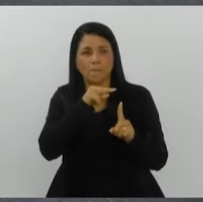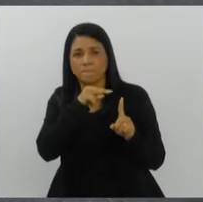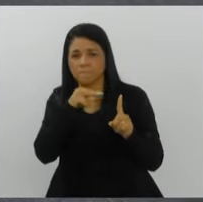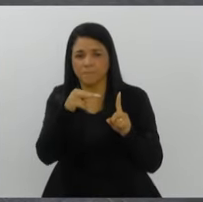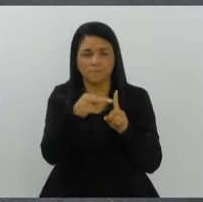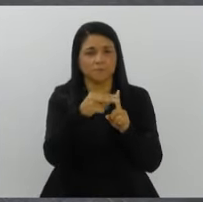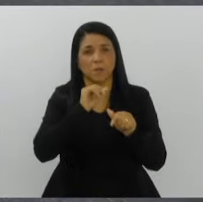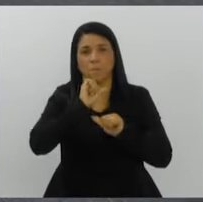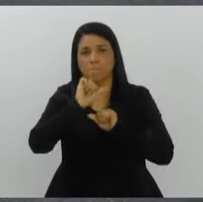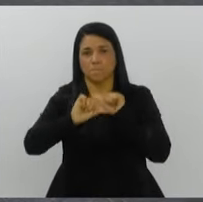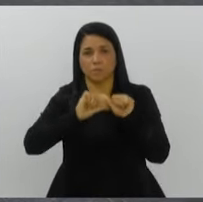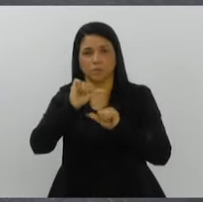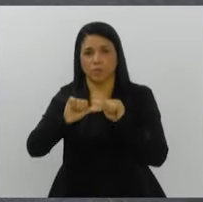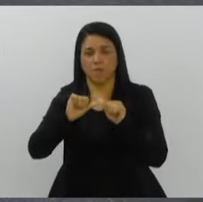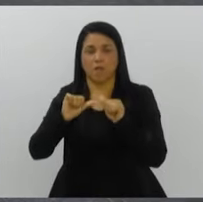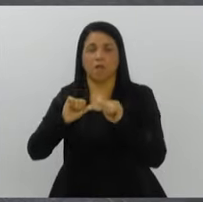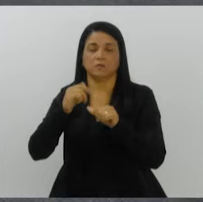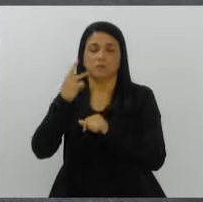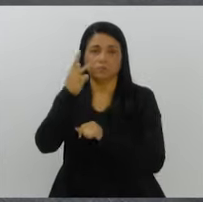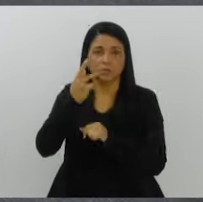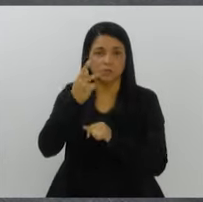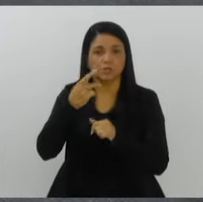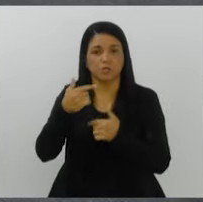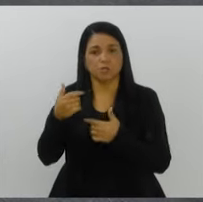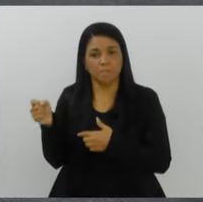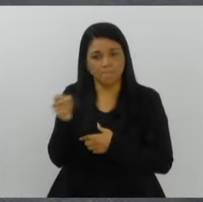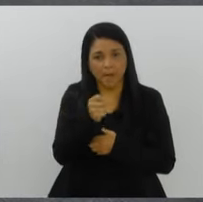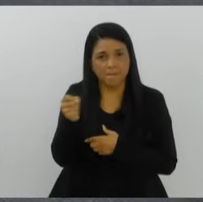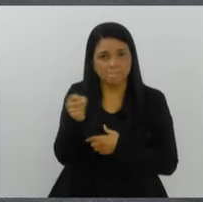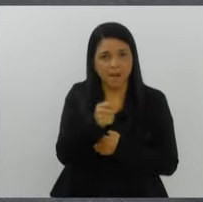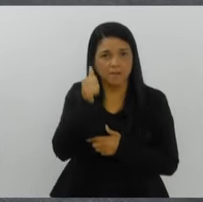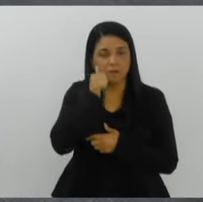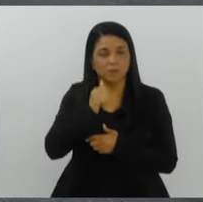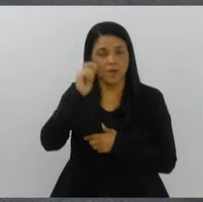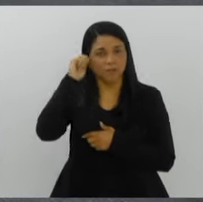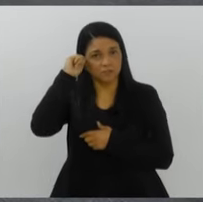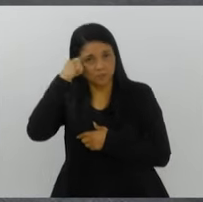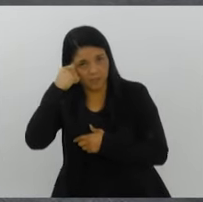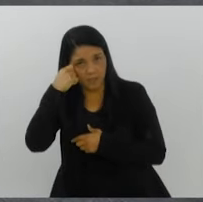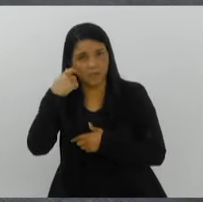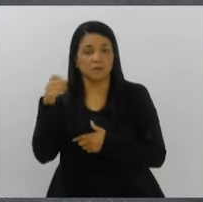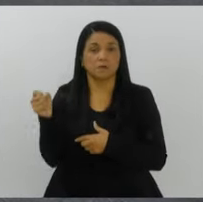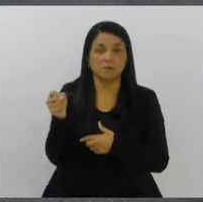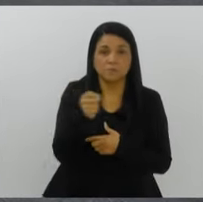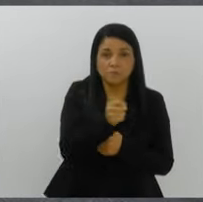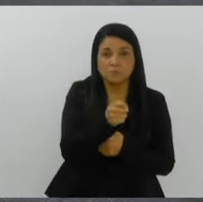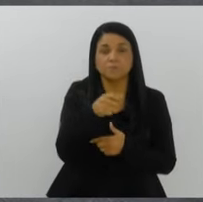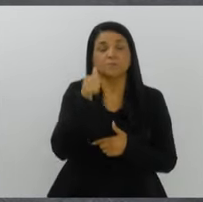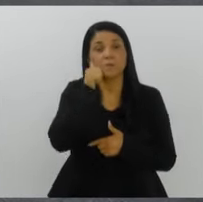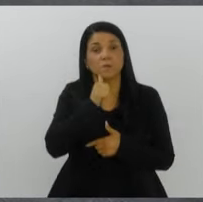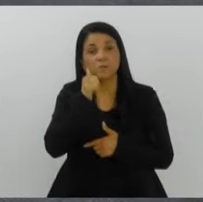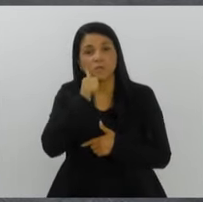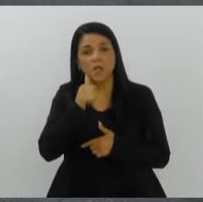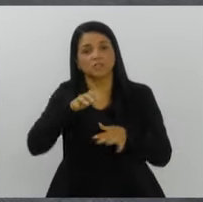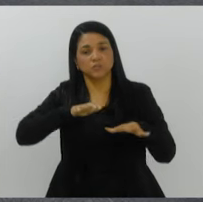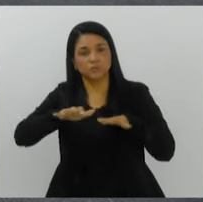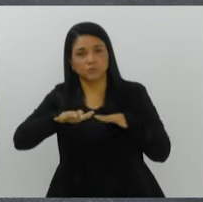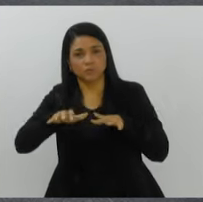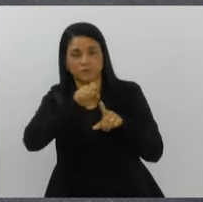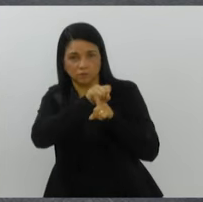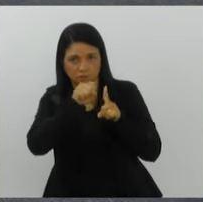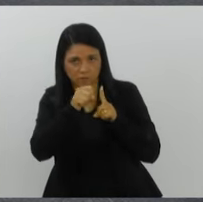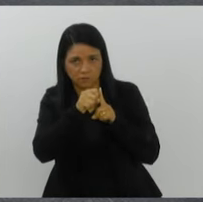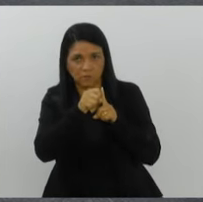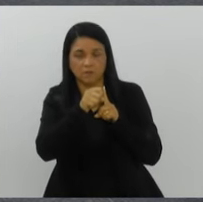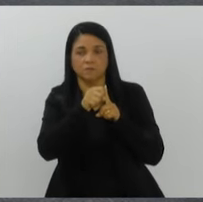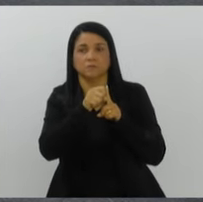de mudar os parlamentos com mais mulheres negras, com mais mulheres que vêm dos movimentos sociais e